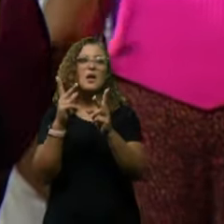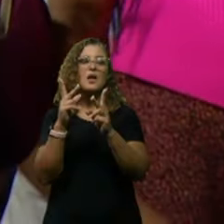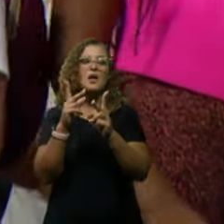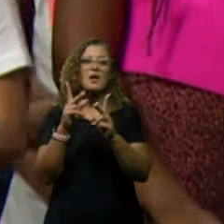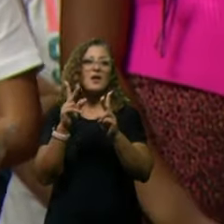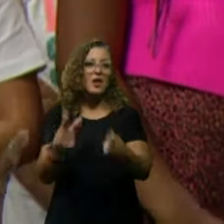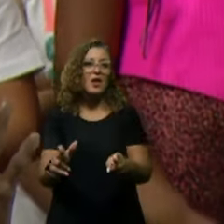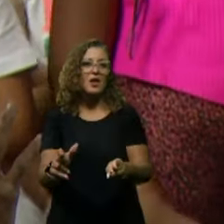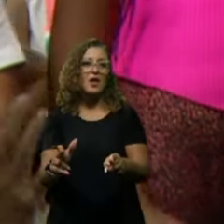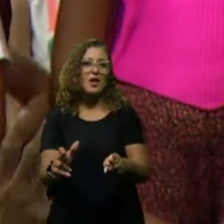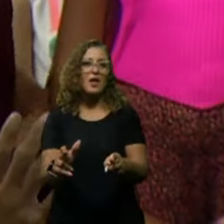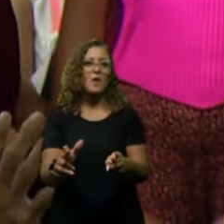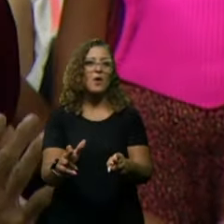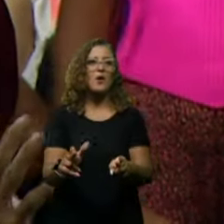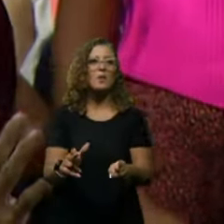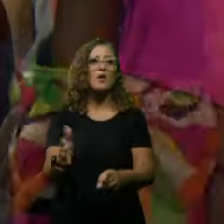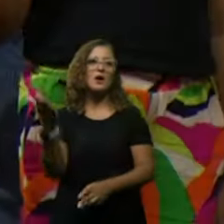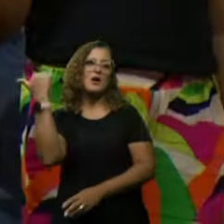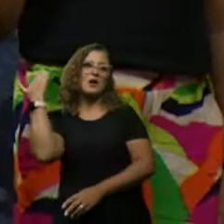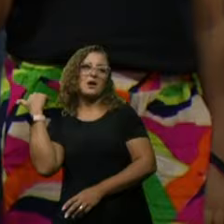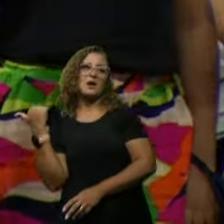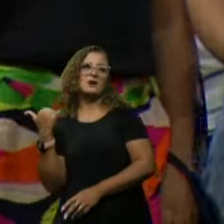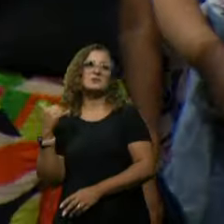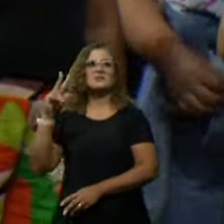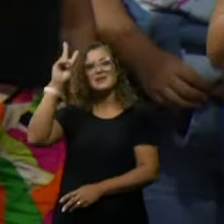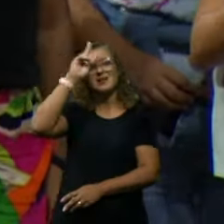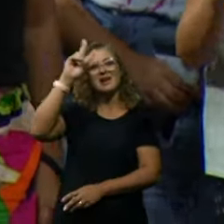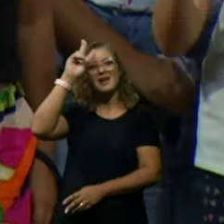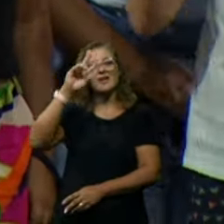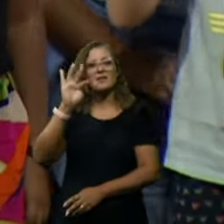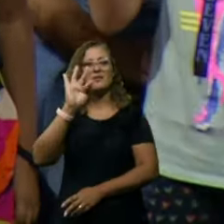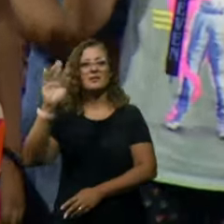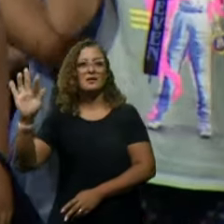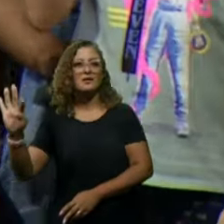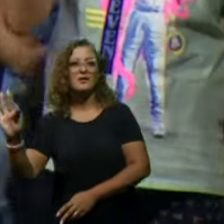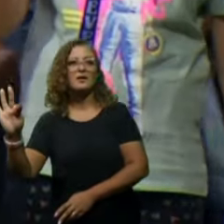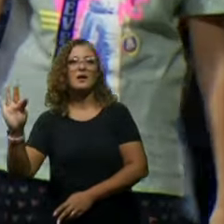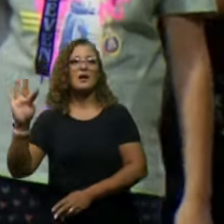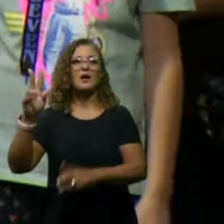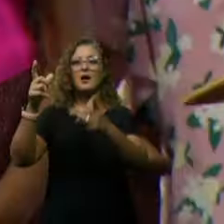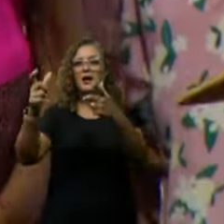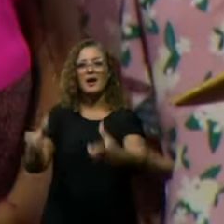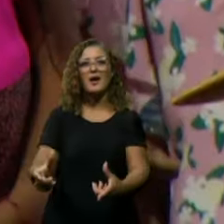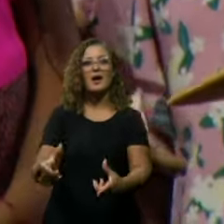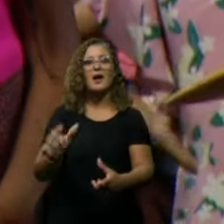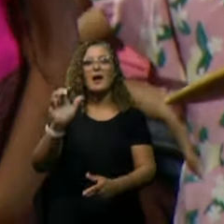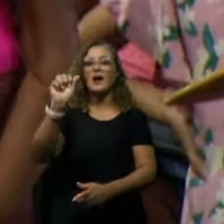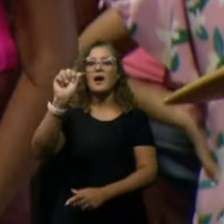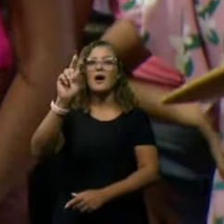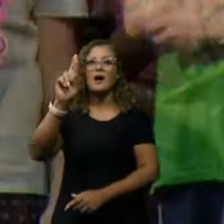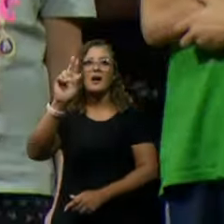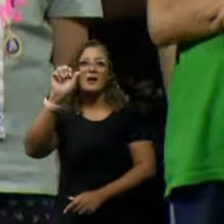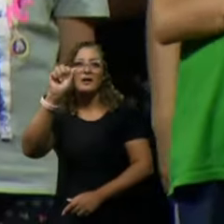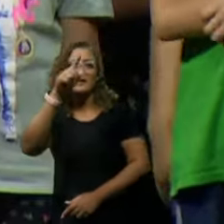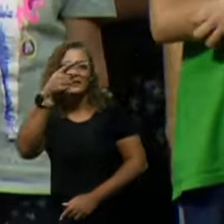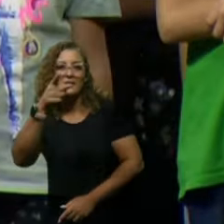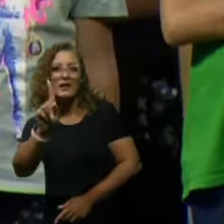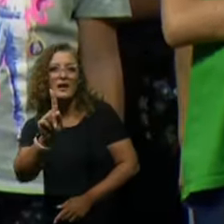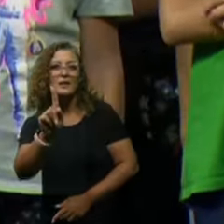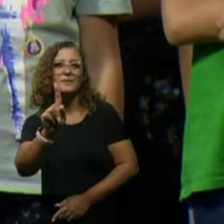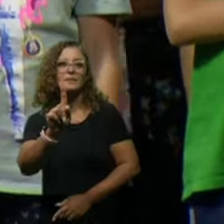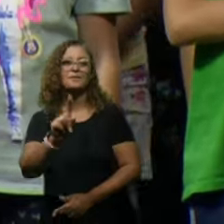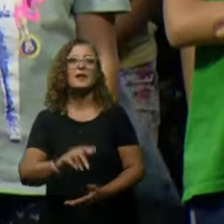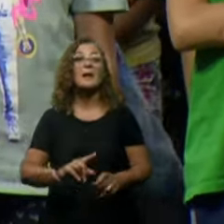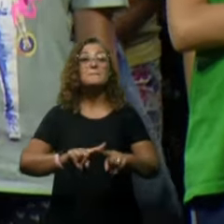irmão passa de peito erguido a cabeça erguida pisando andando por cima e o Abraão não